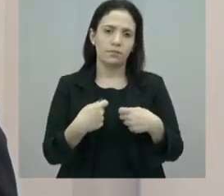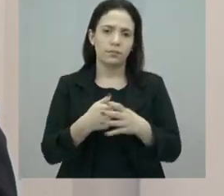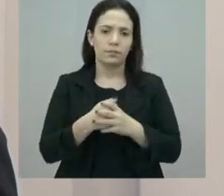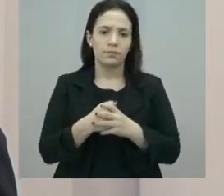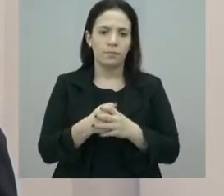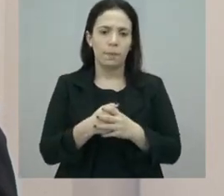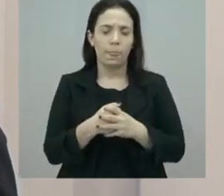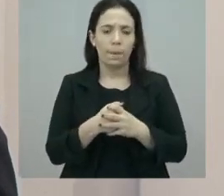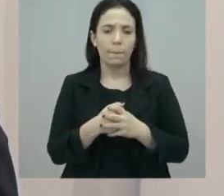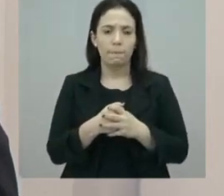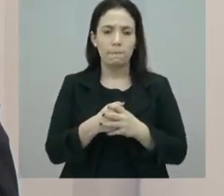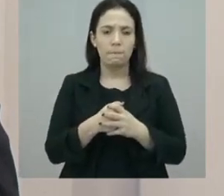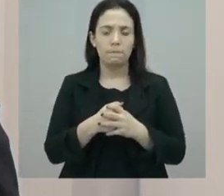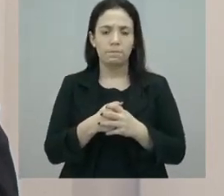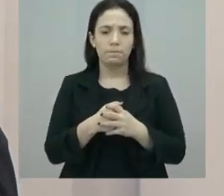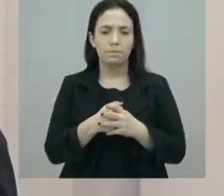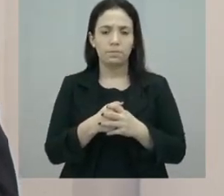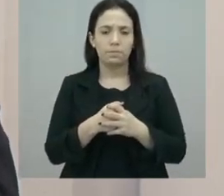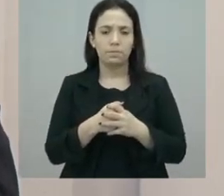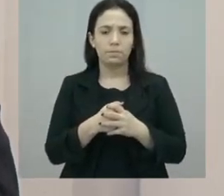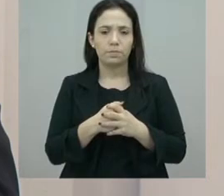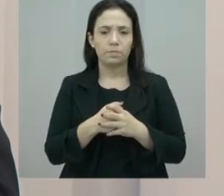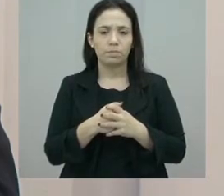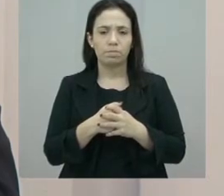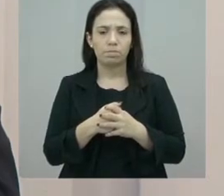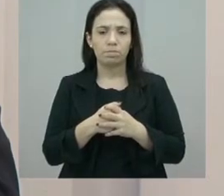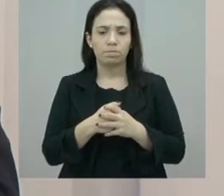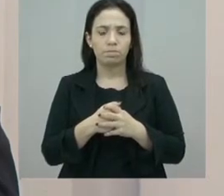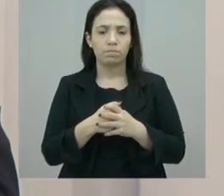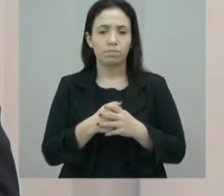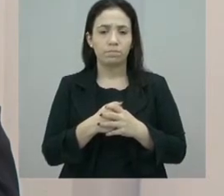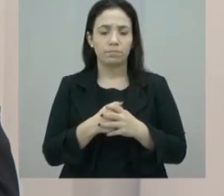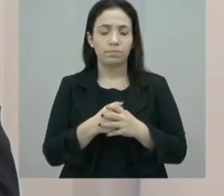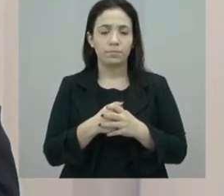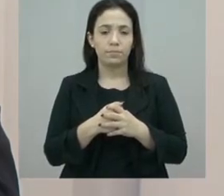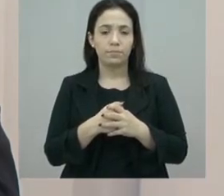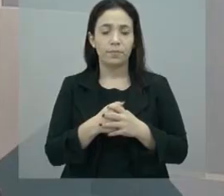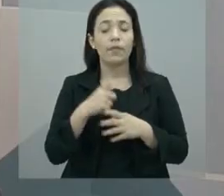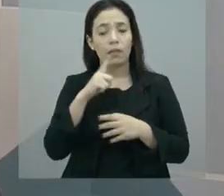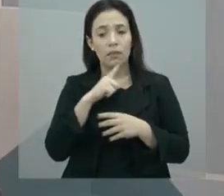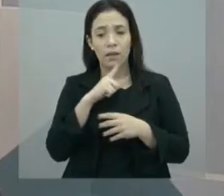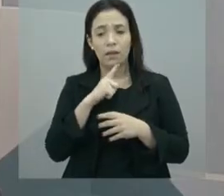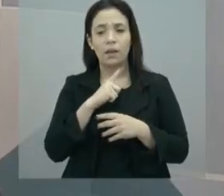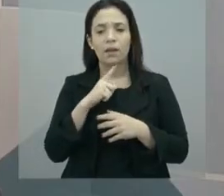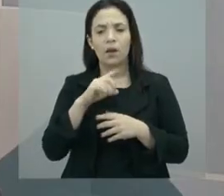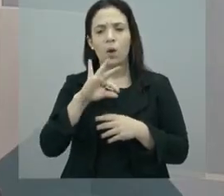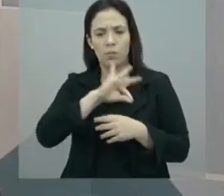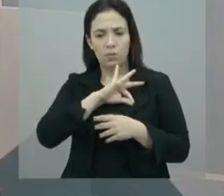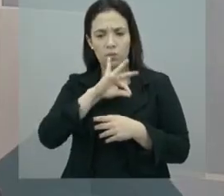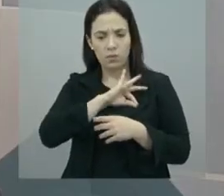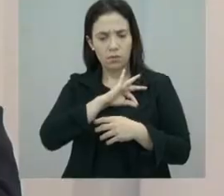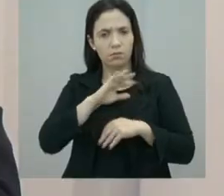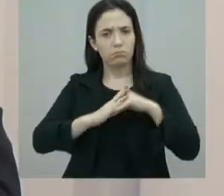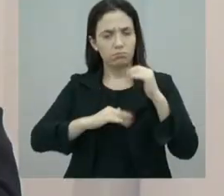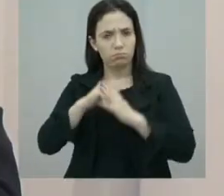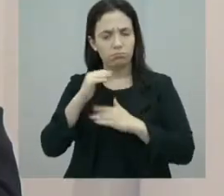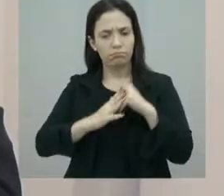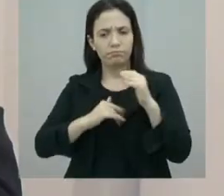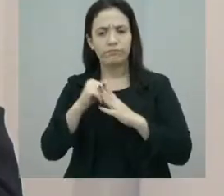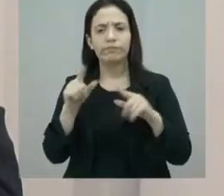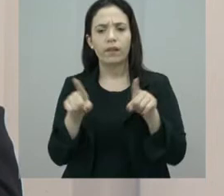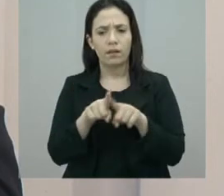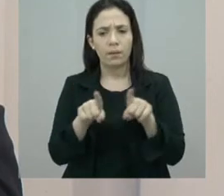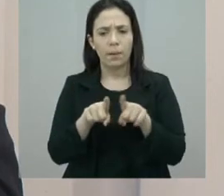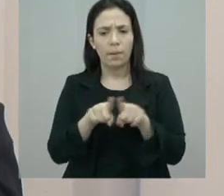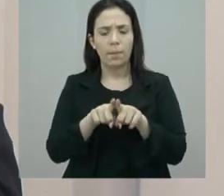rede municipal. No entanto, a rede ela prevê também atribuições para a polícia e prevê